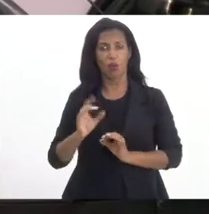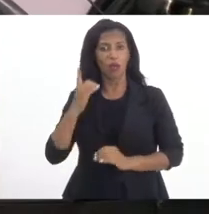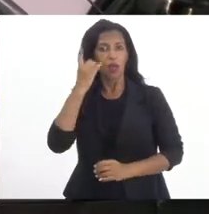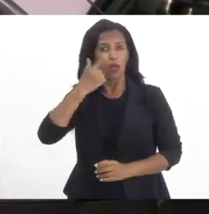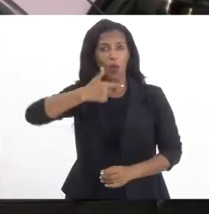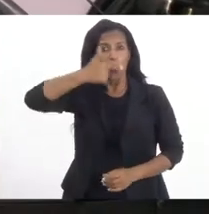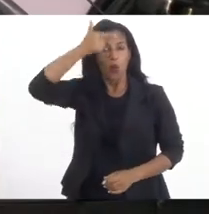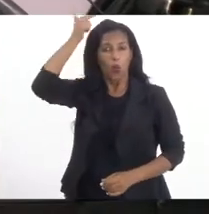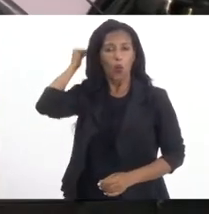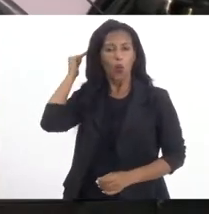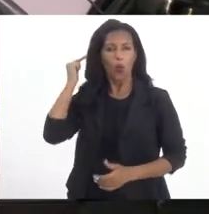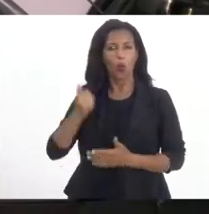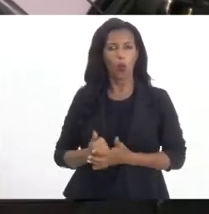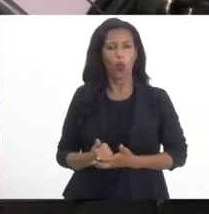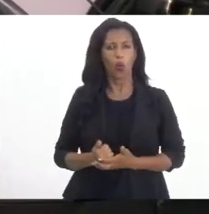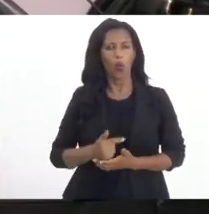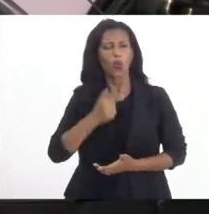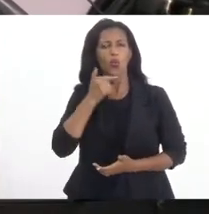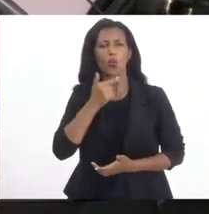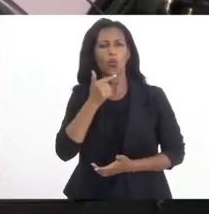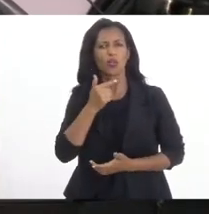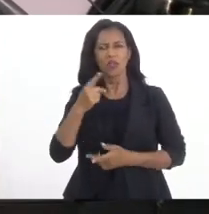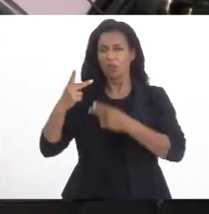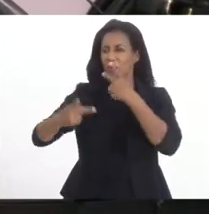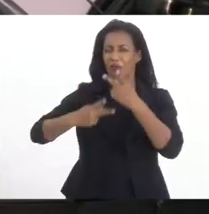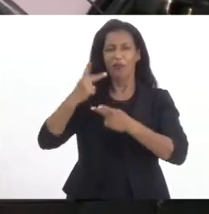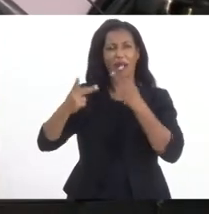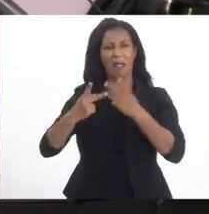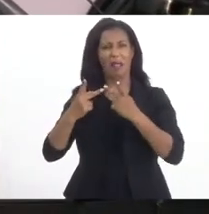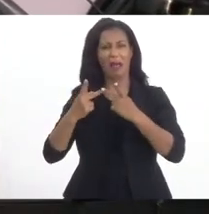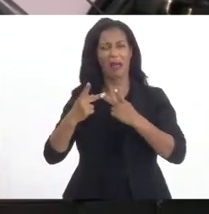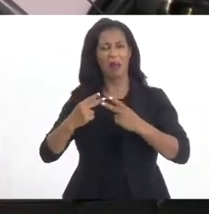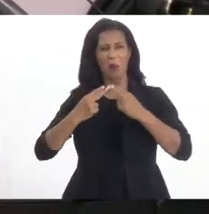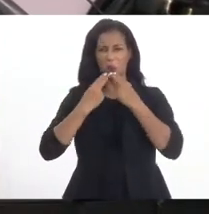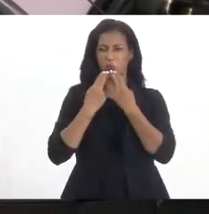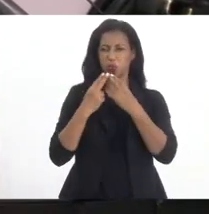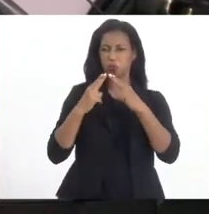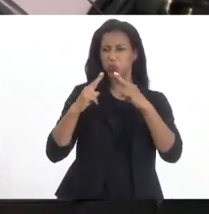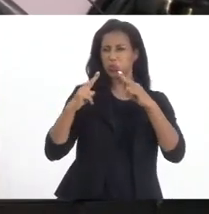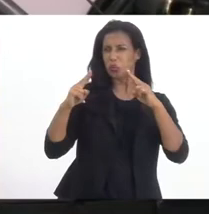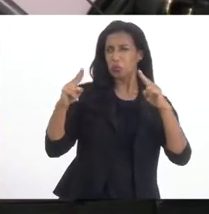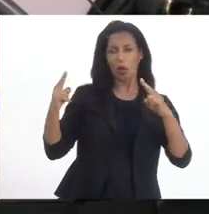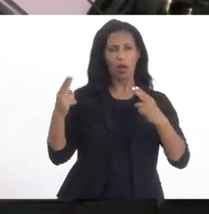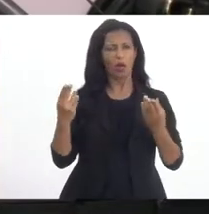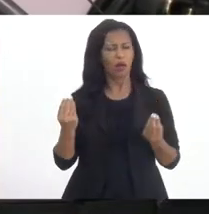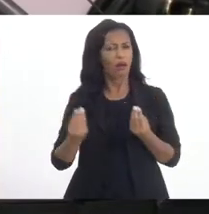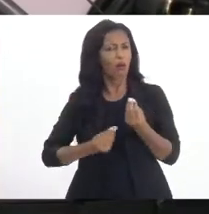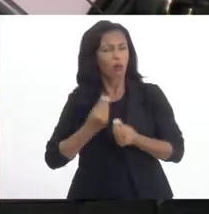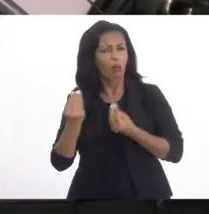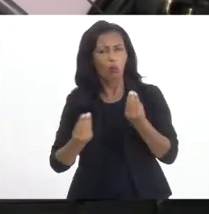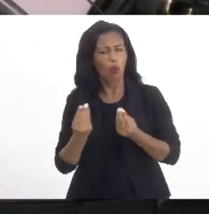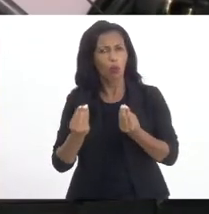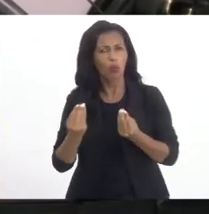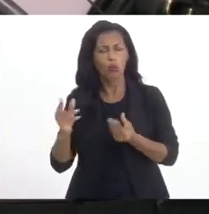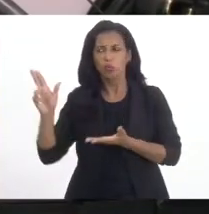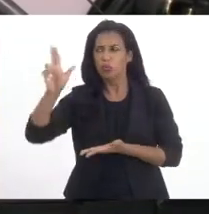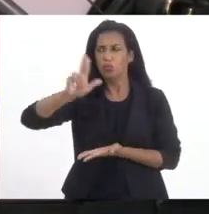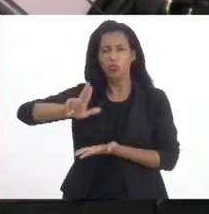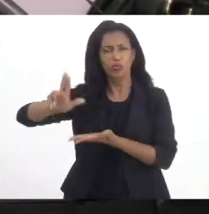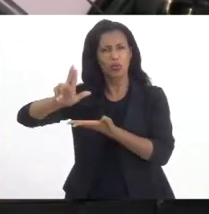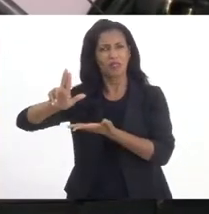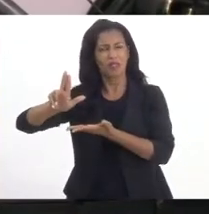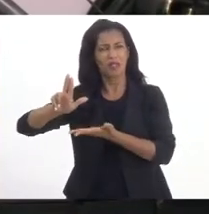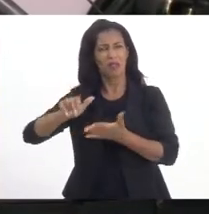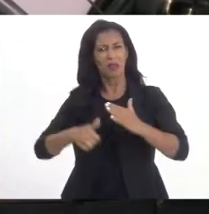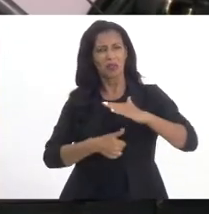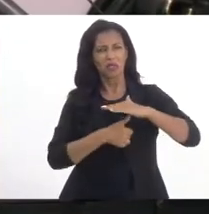Paulo não conseguiu concluir a fala dele, porque teve uma vaia. Como é que os universitários, os